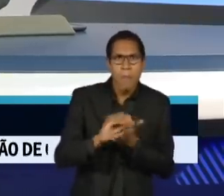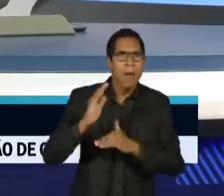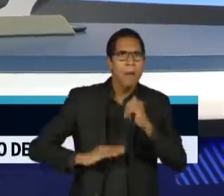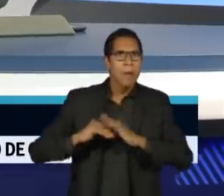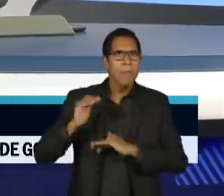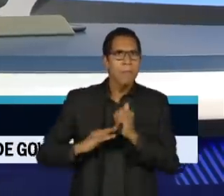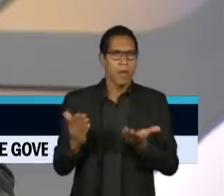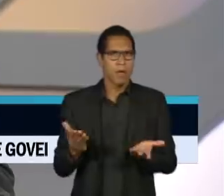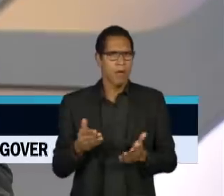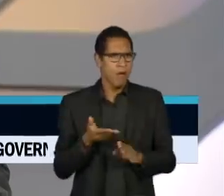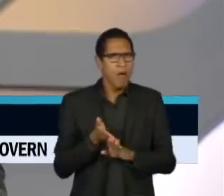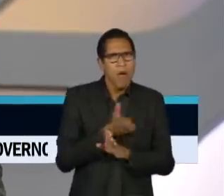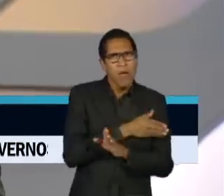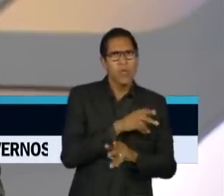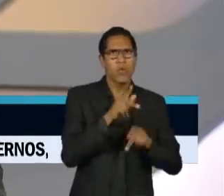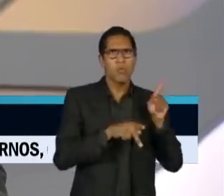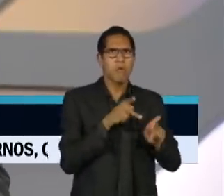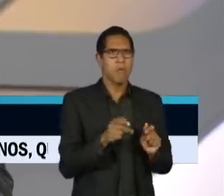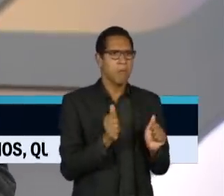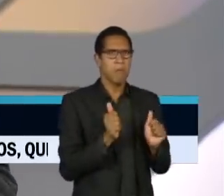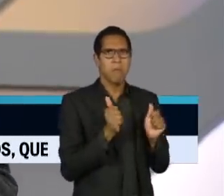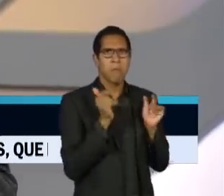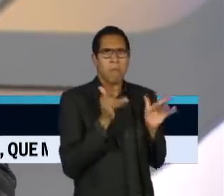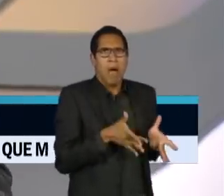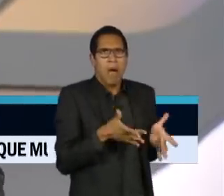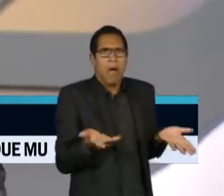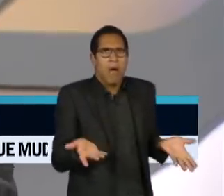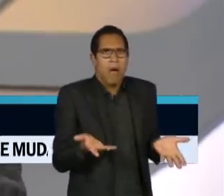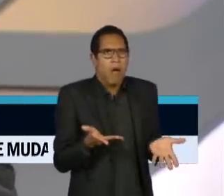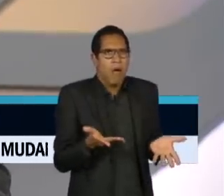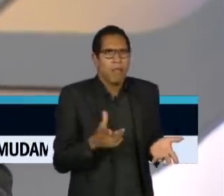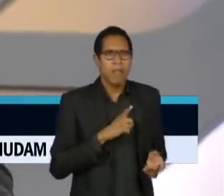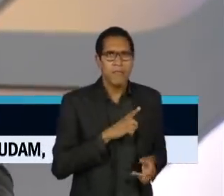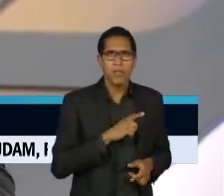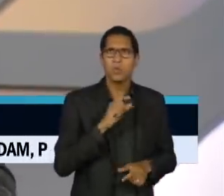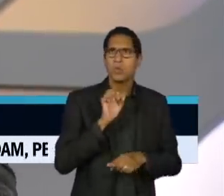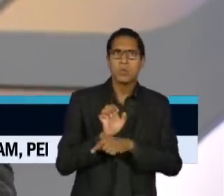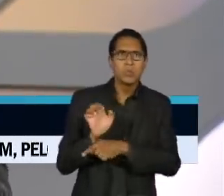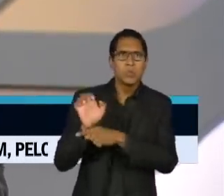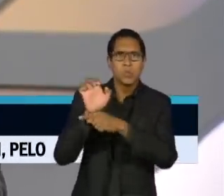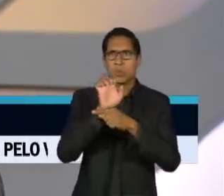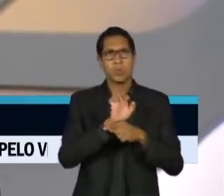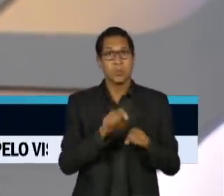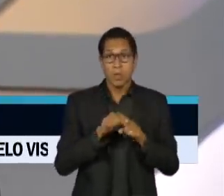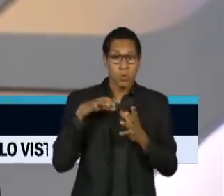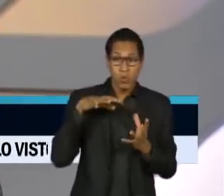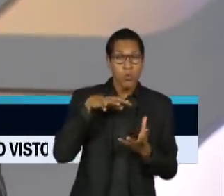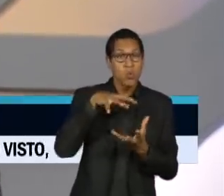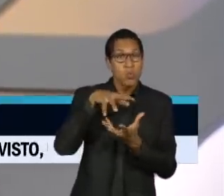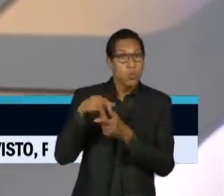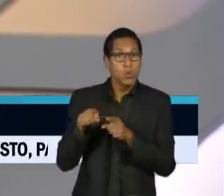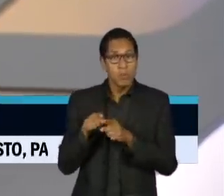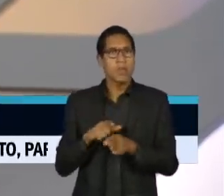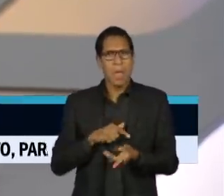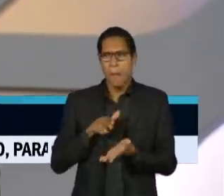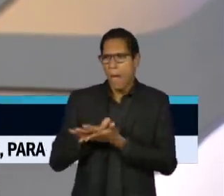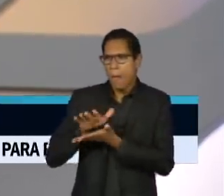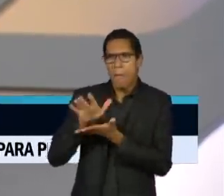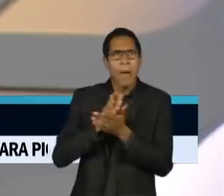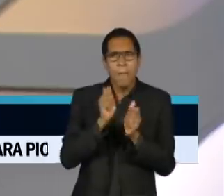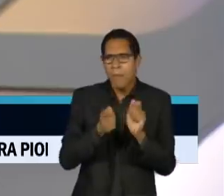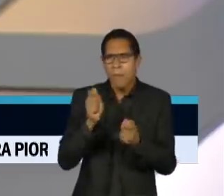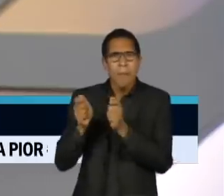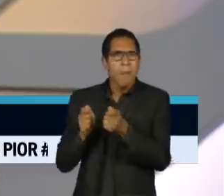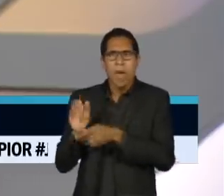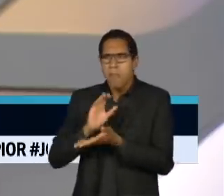ficou abandonado durante o último ano. Todo mundo sabe que todos os estados do mundo estão aumentando a despesa pública. O governo esperou até o